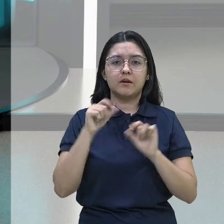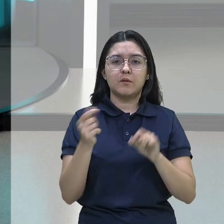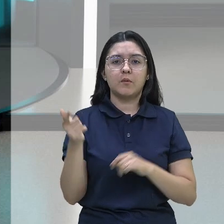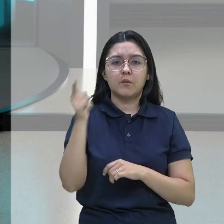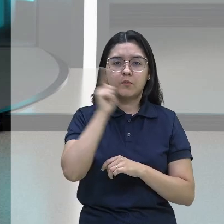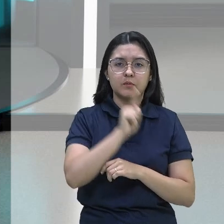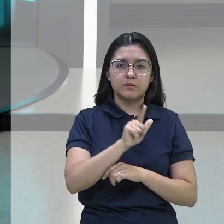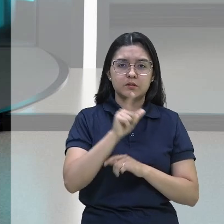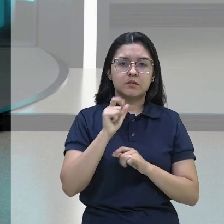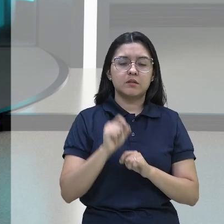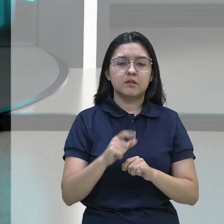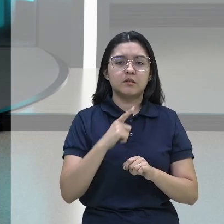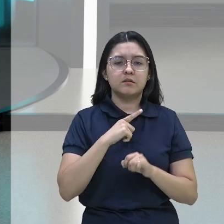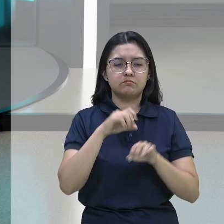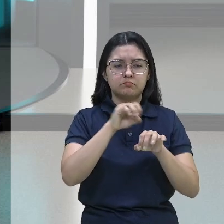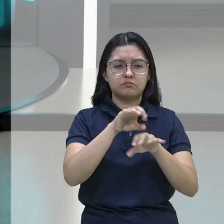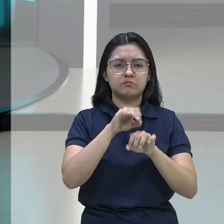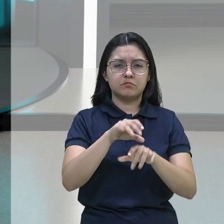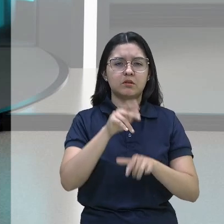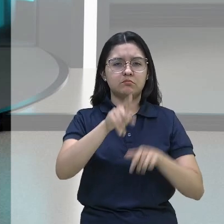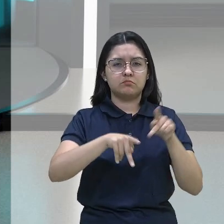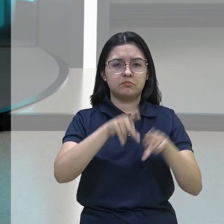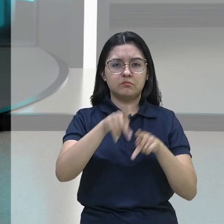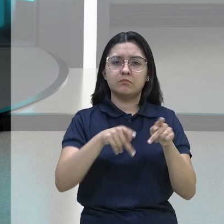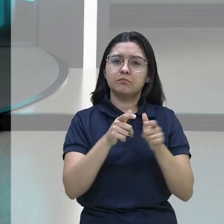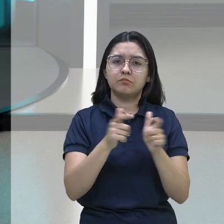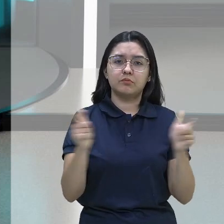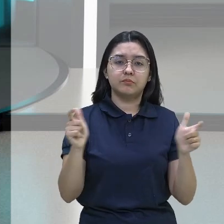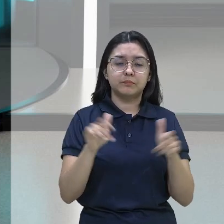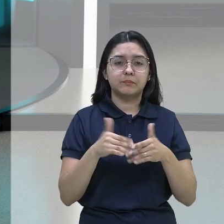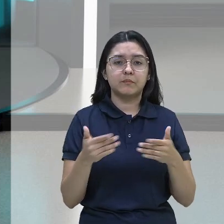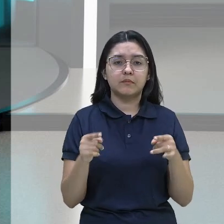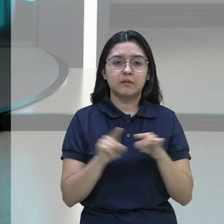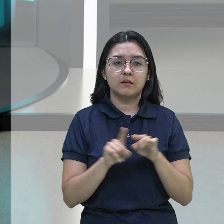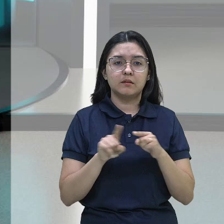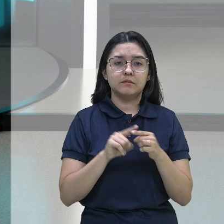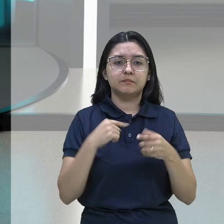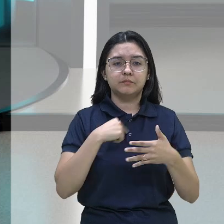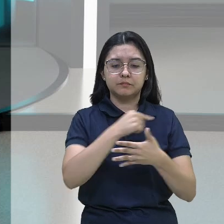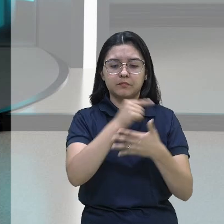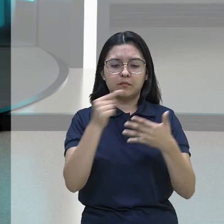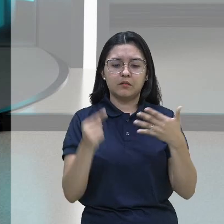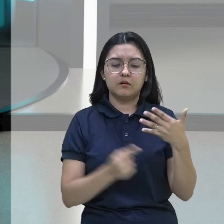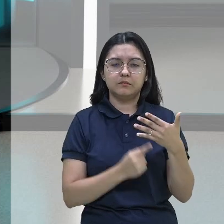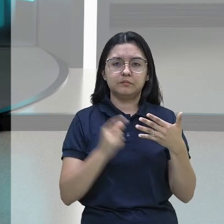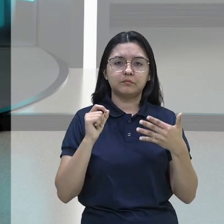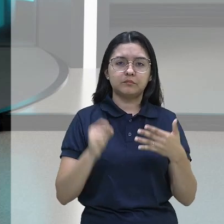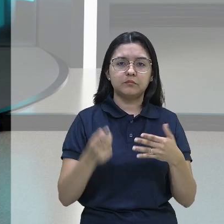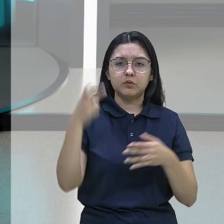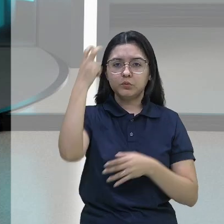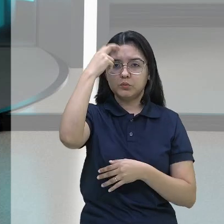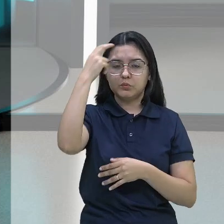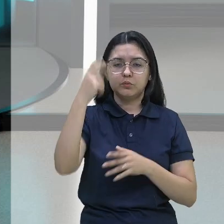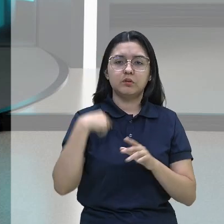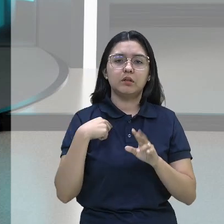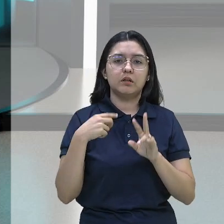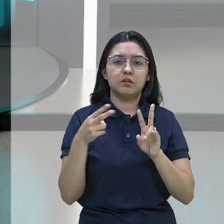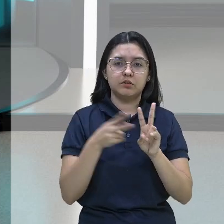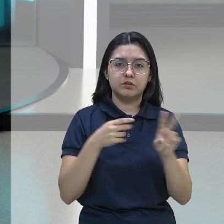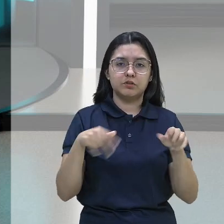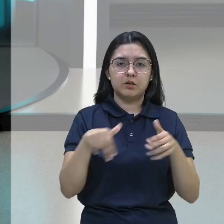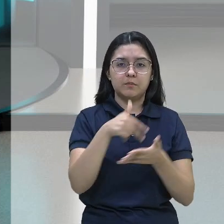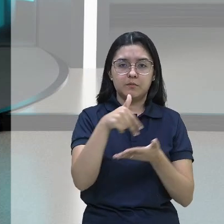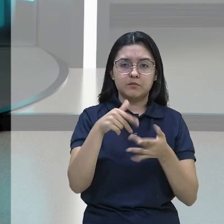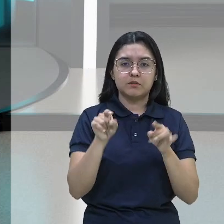pessoas, então eles precisavam de lugares acessíveis. E mistura de elementos da cultura indígena, como a música e a